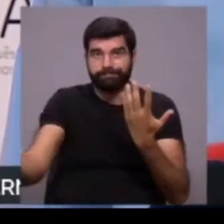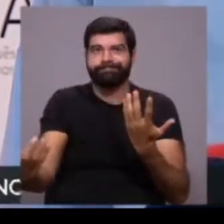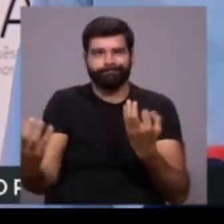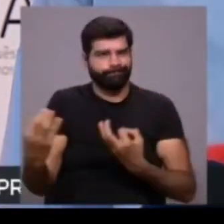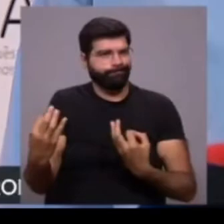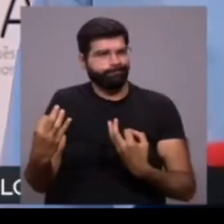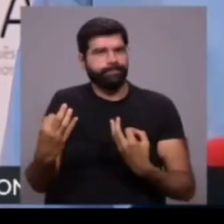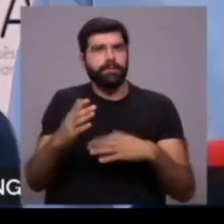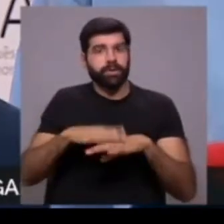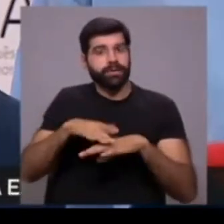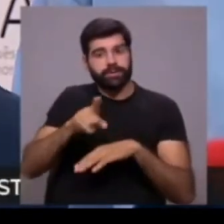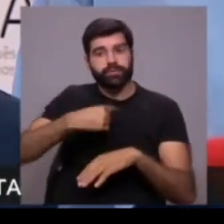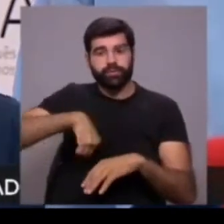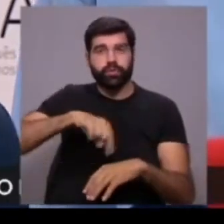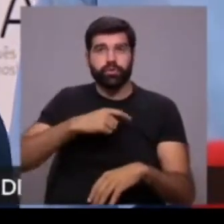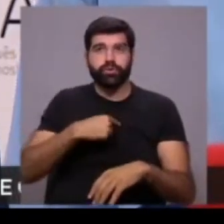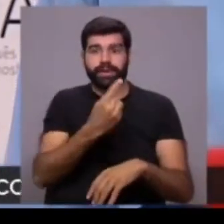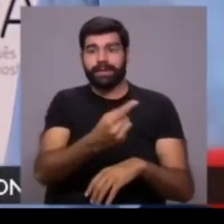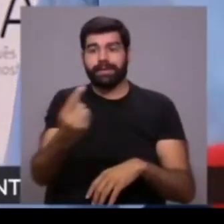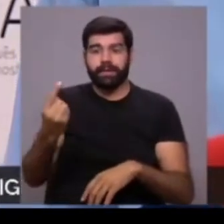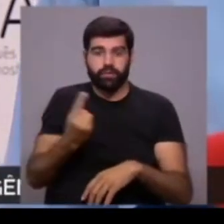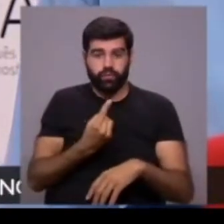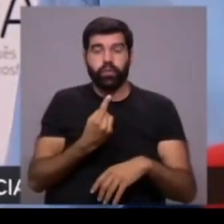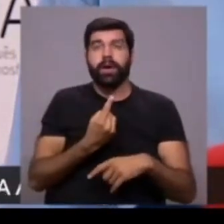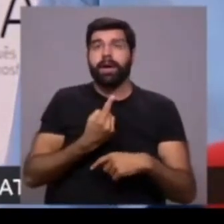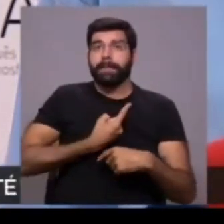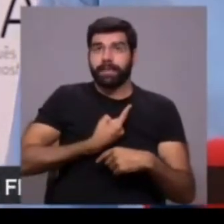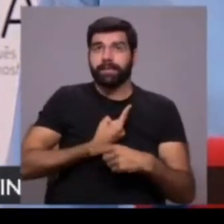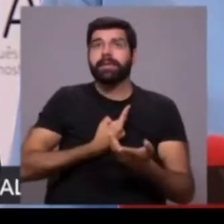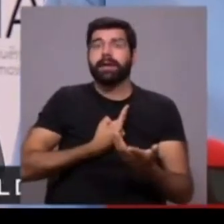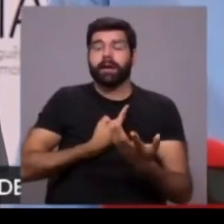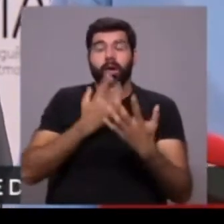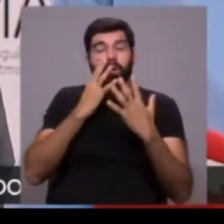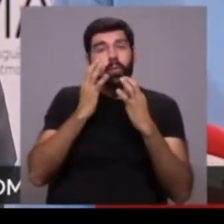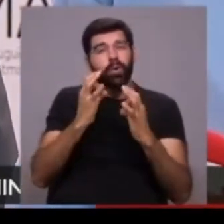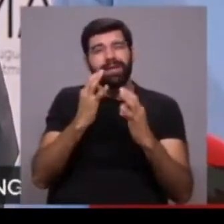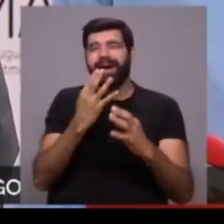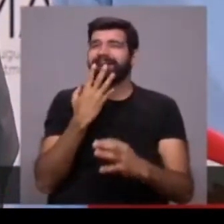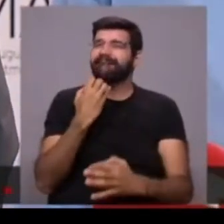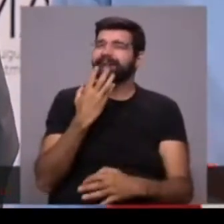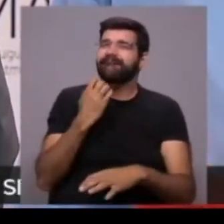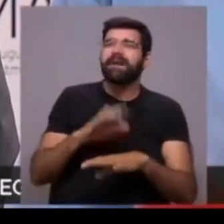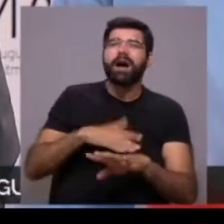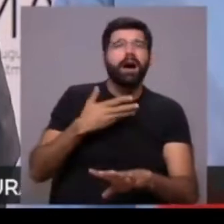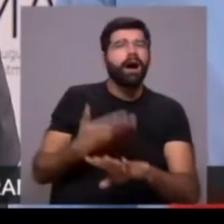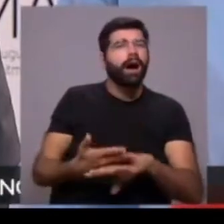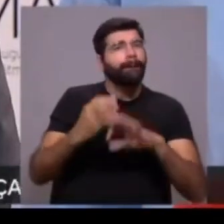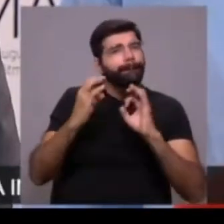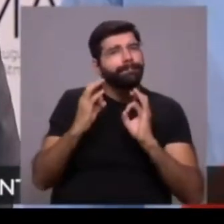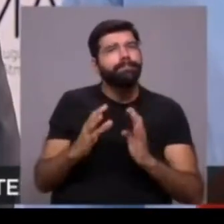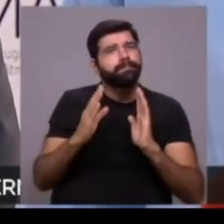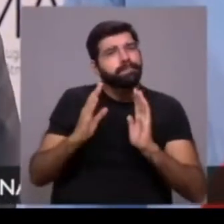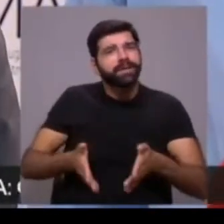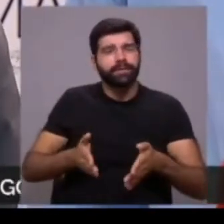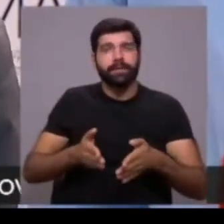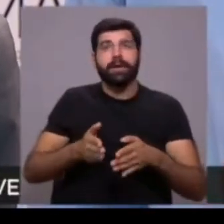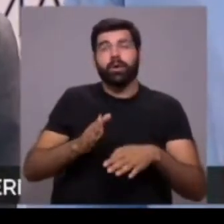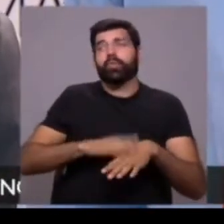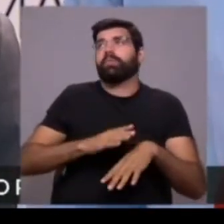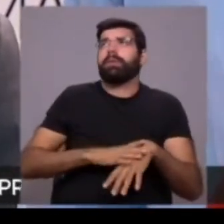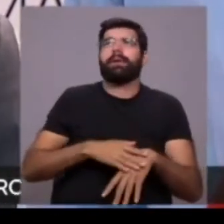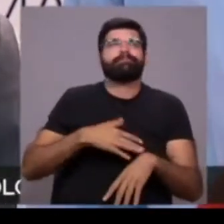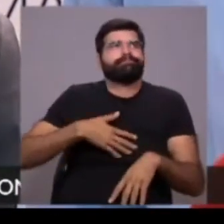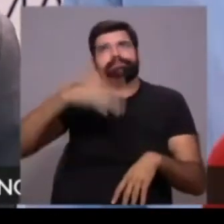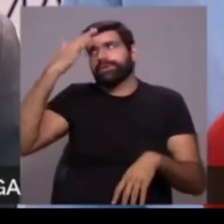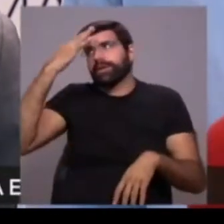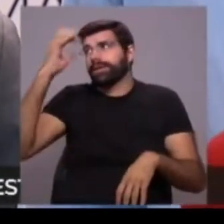somos mesmo nós cada um dos cidadãos que tem que ter um extremo cuidado evitar que porque distração por